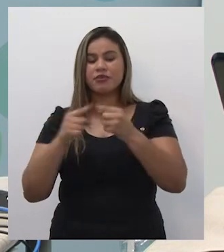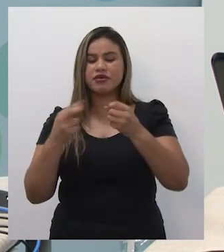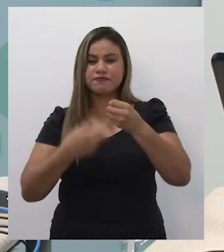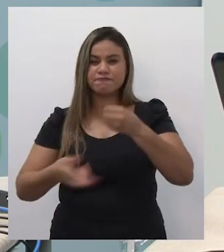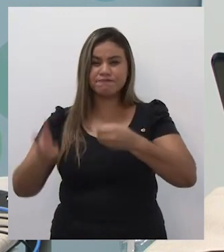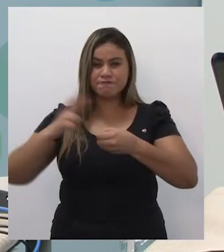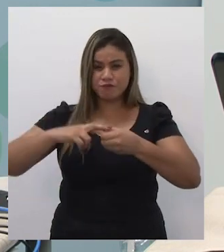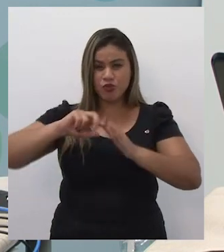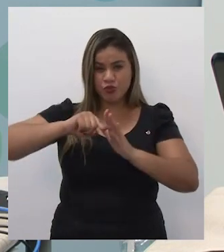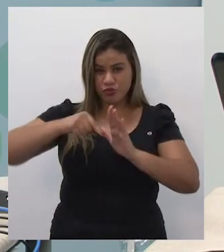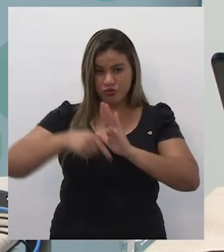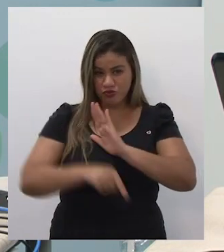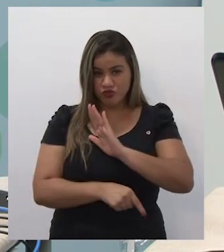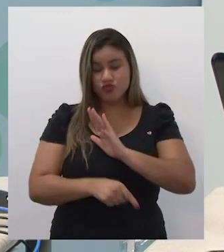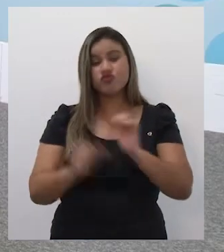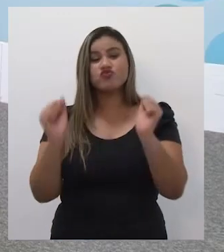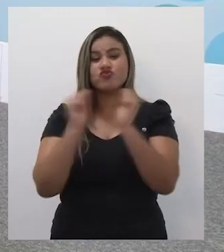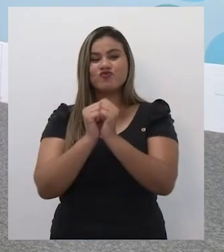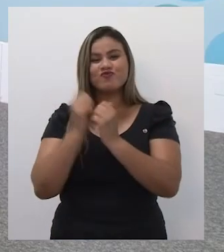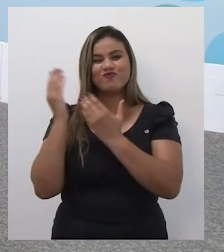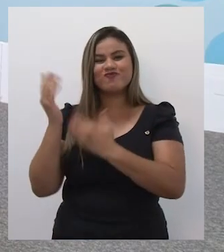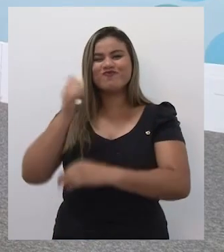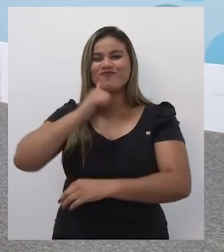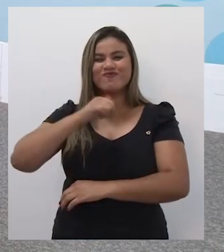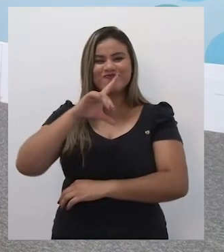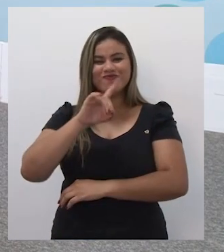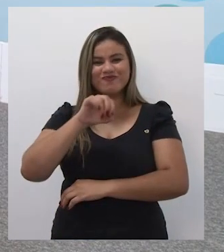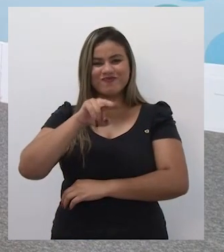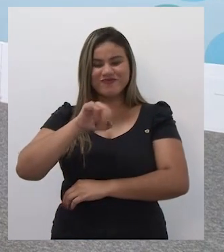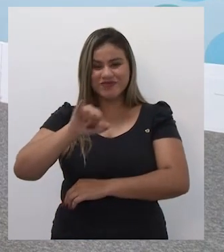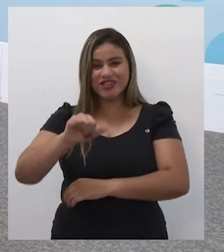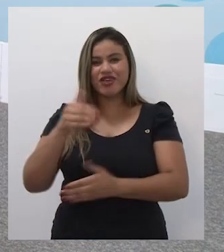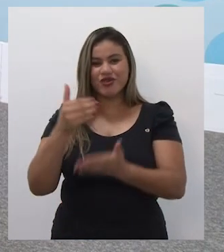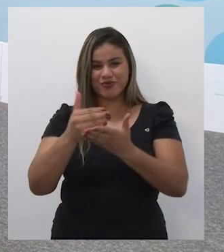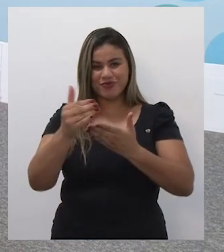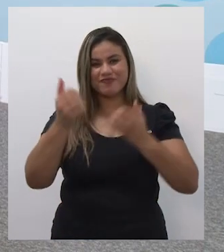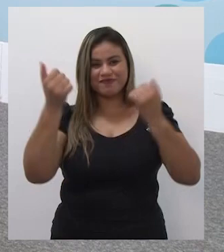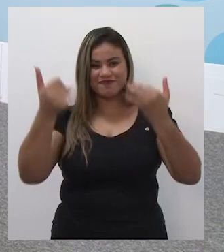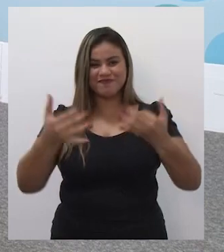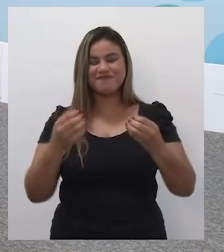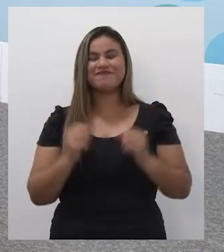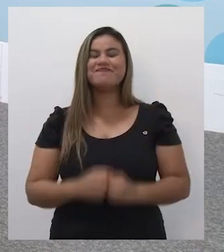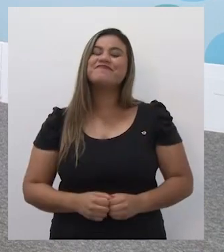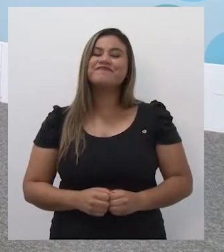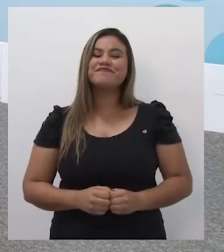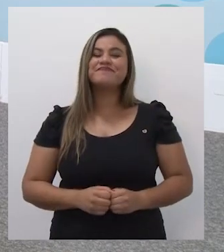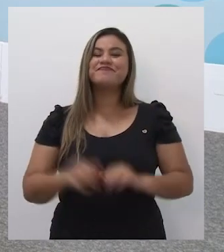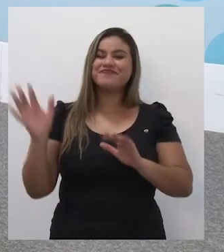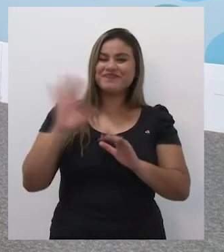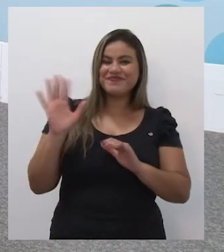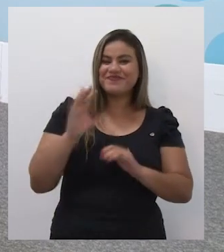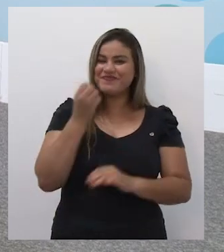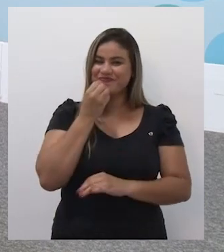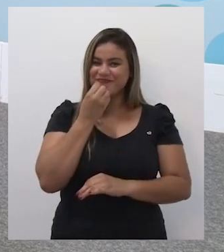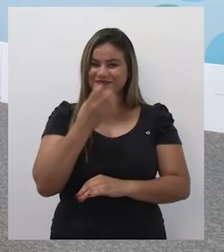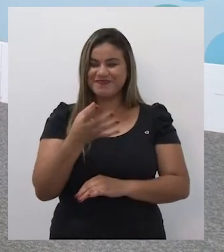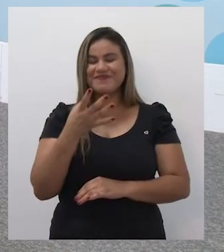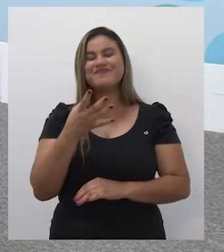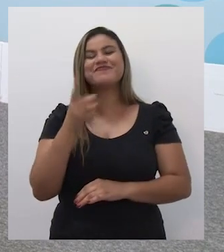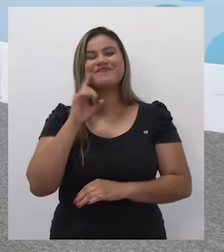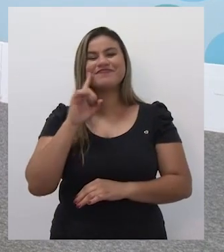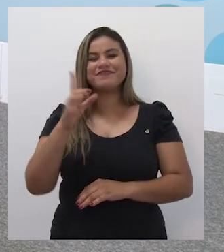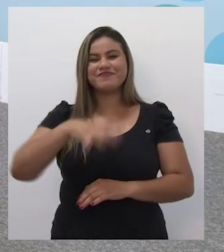intensiva. Comigo aqui está minha companheira Dani, a quem eu já passo a palavra para se apresentar nessa manhã. Obrigada, Max. Bom dia a todas